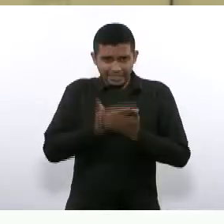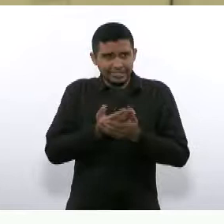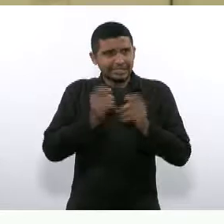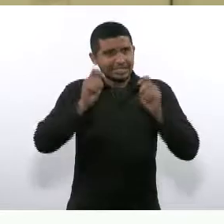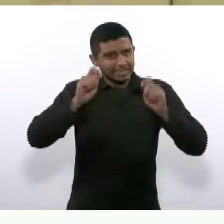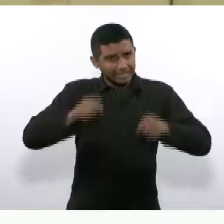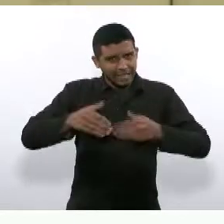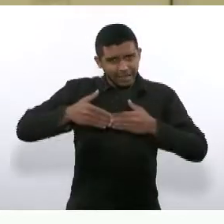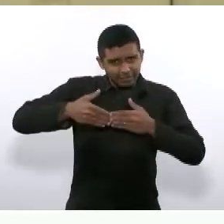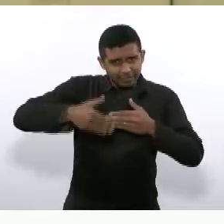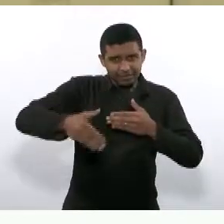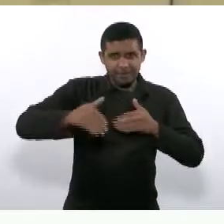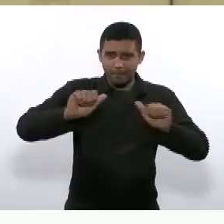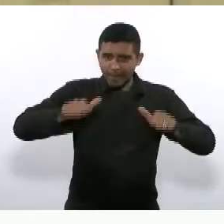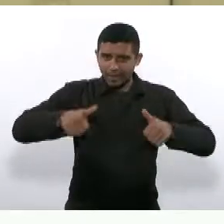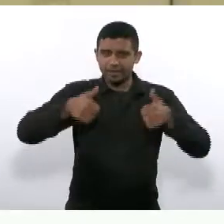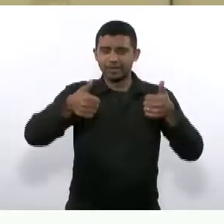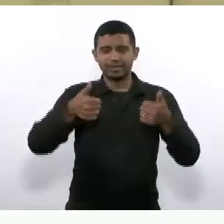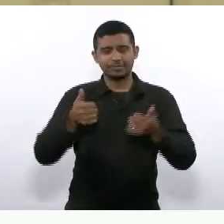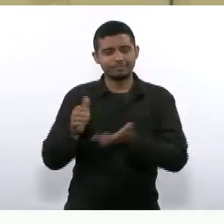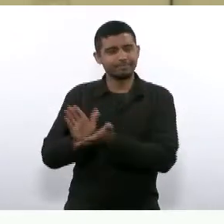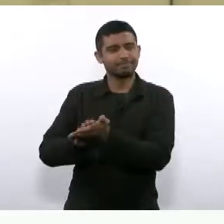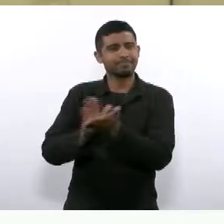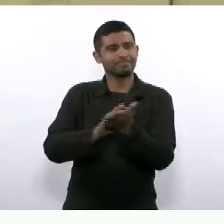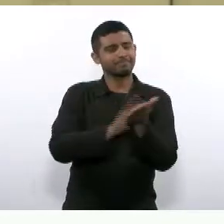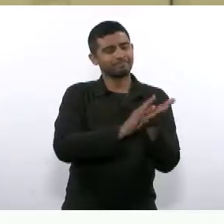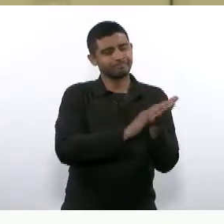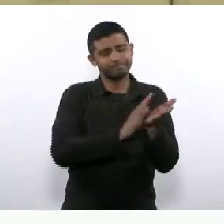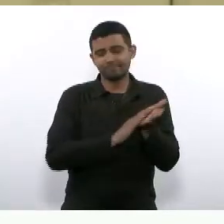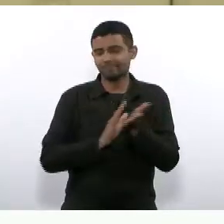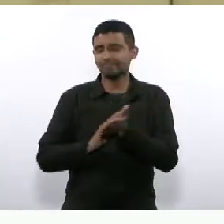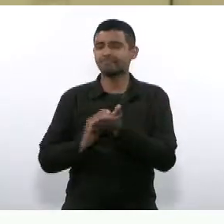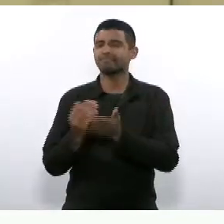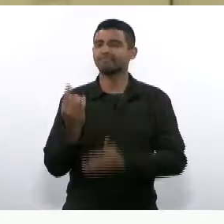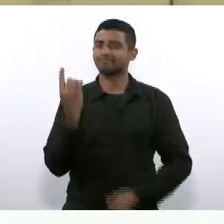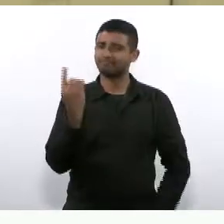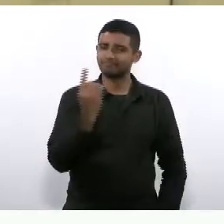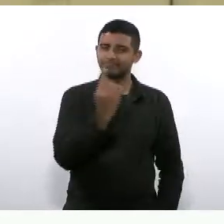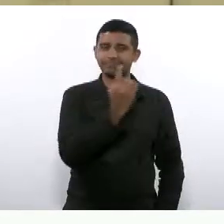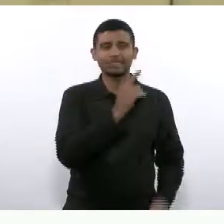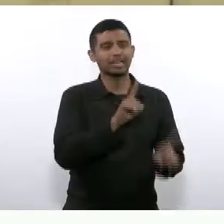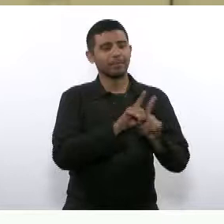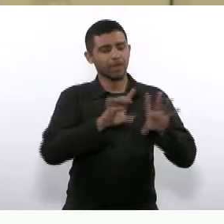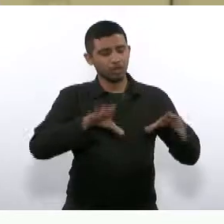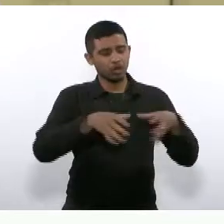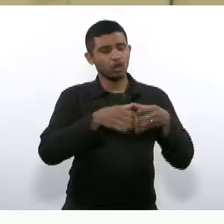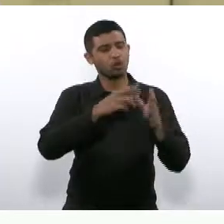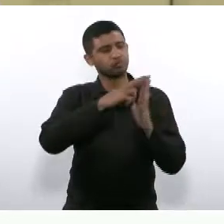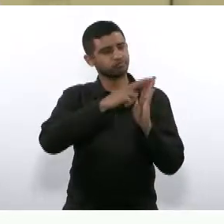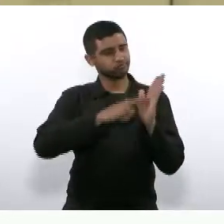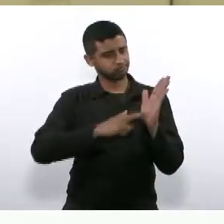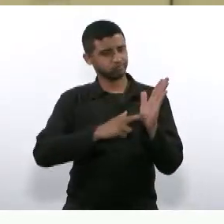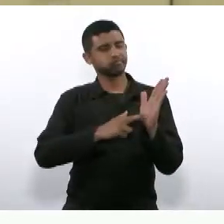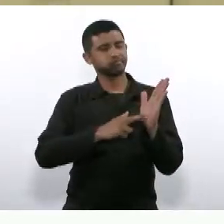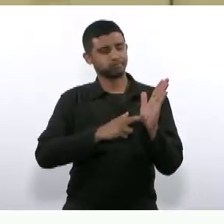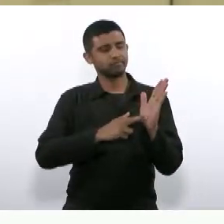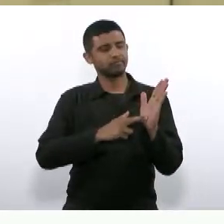ser implementado. Então, parabéns, deputada, parabéns à relatoria também, que